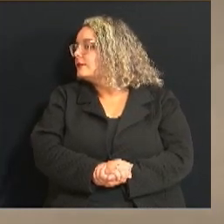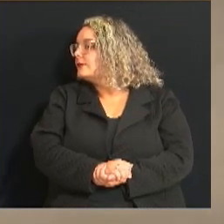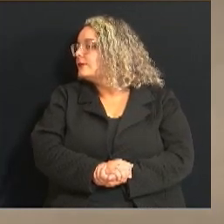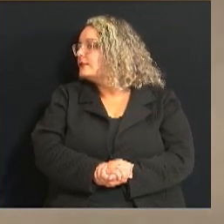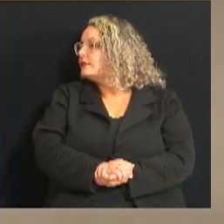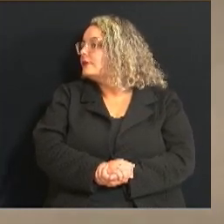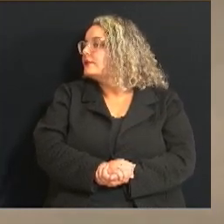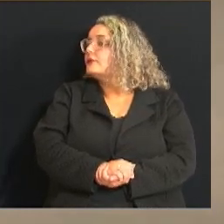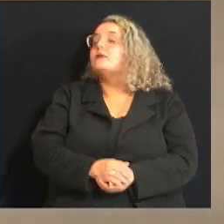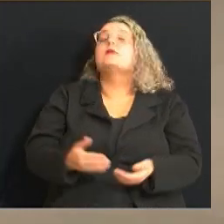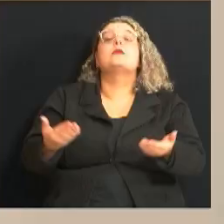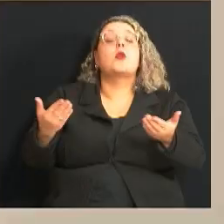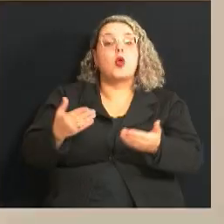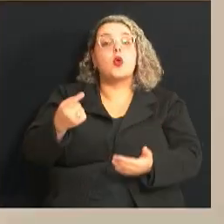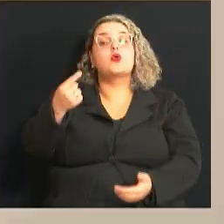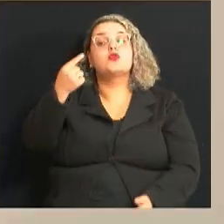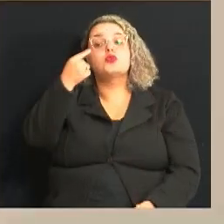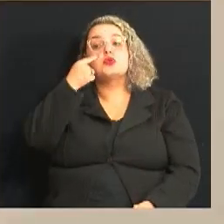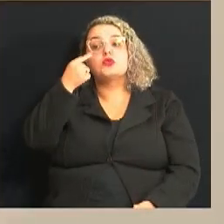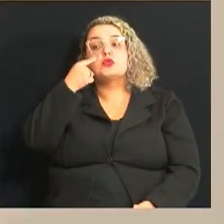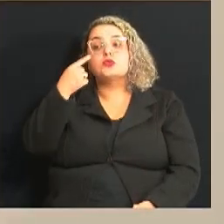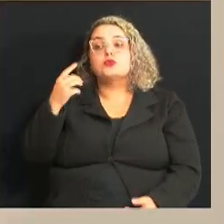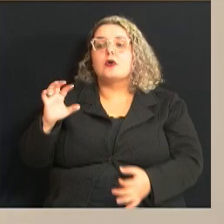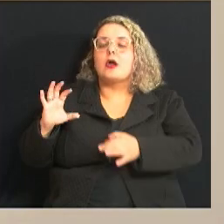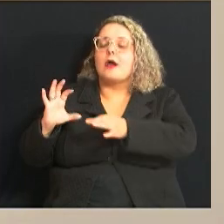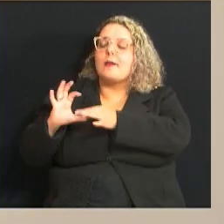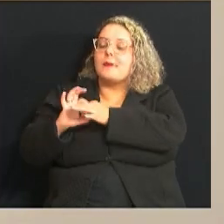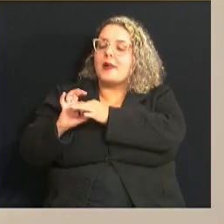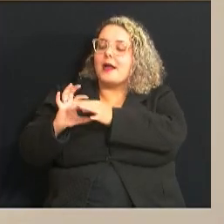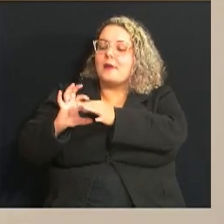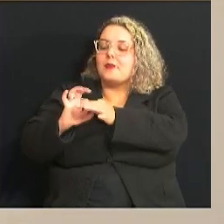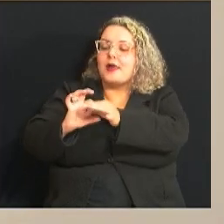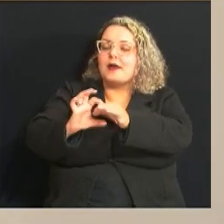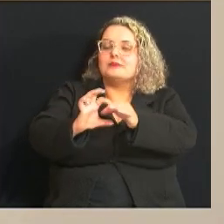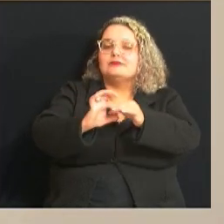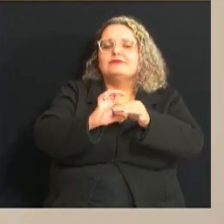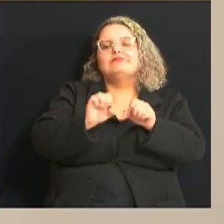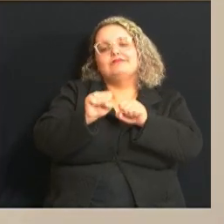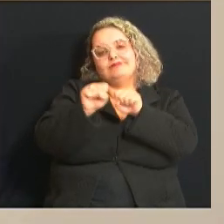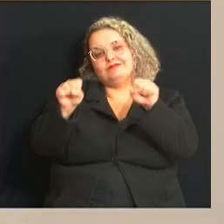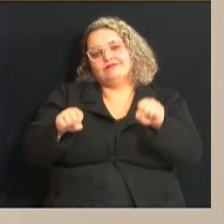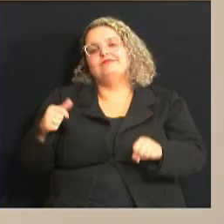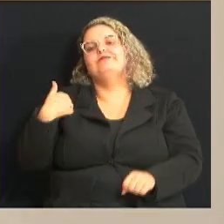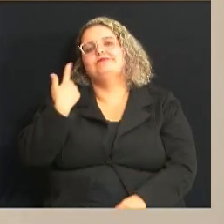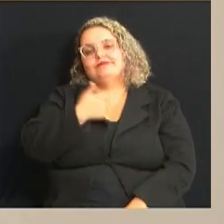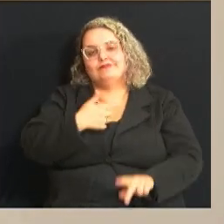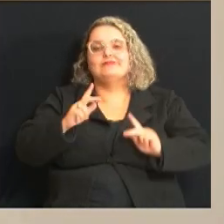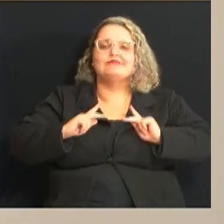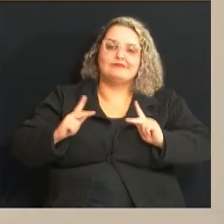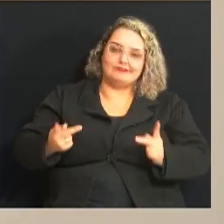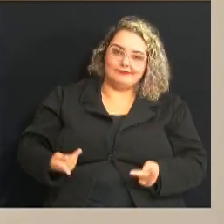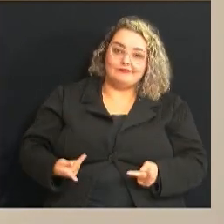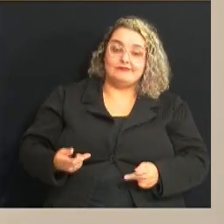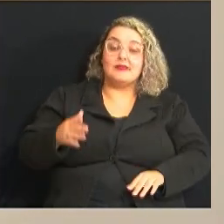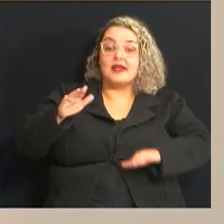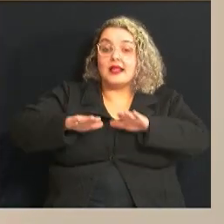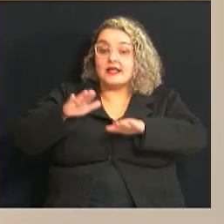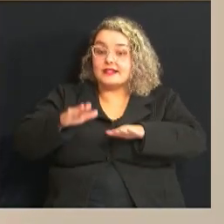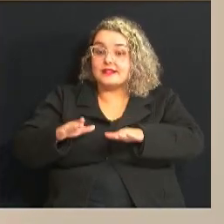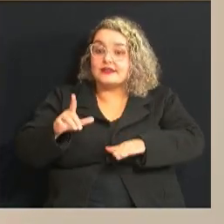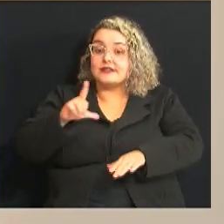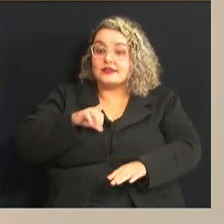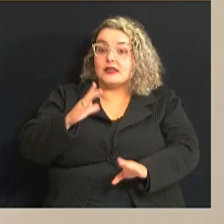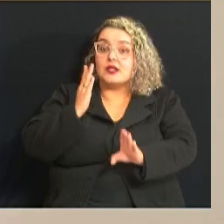Hoje a gente tem visto o vínculo que esses animais têm no nosso sistema. Então, muitas vezes a gente tem encontrado